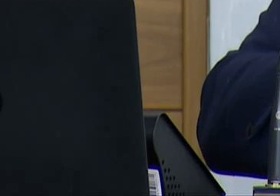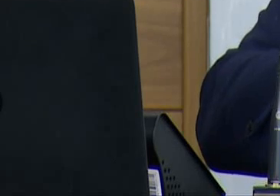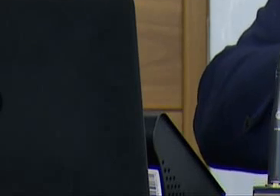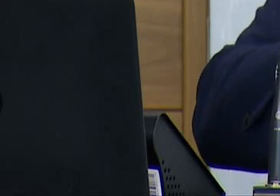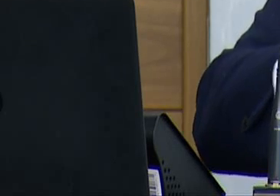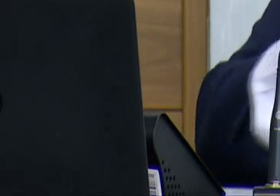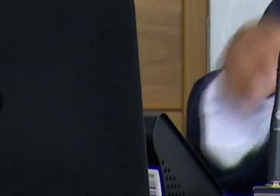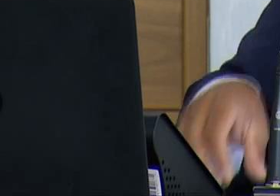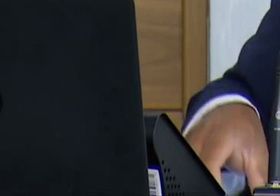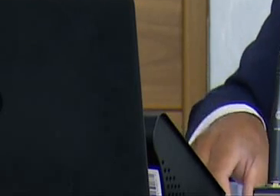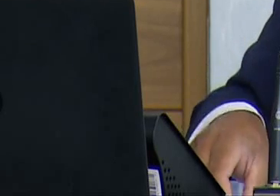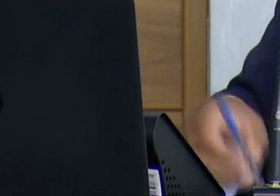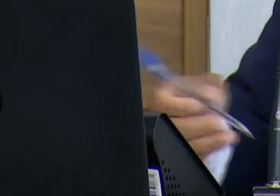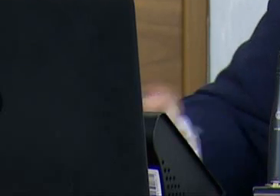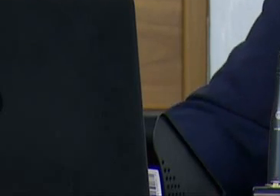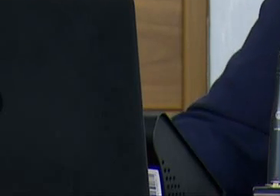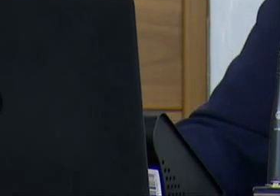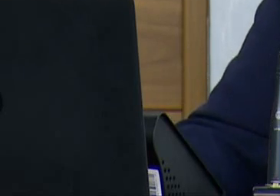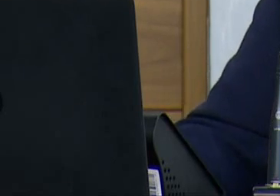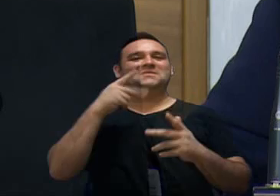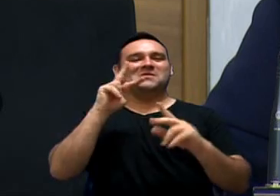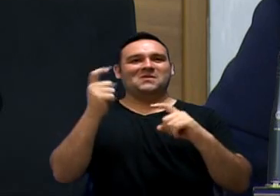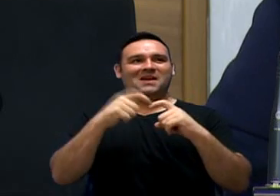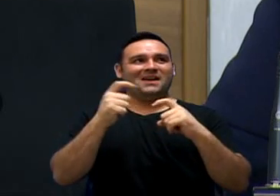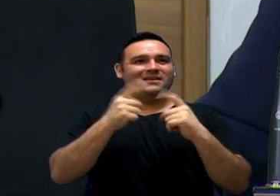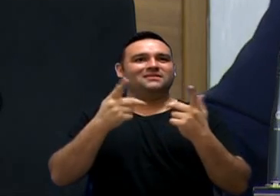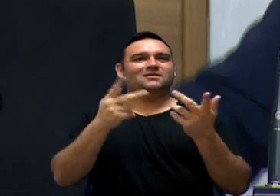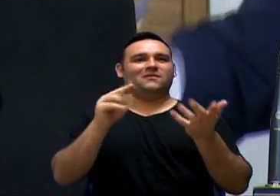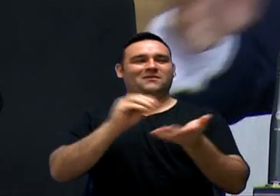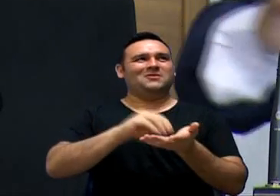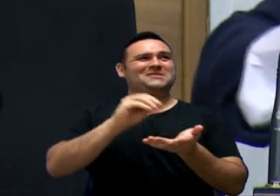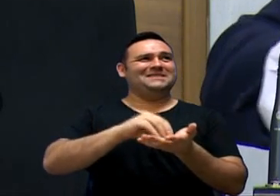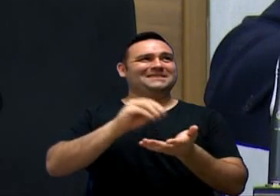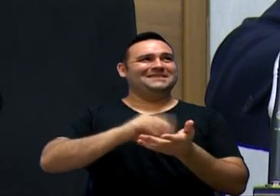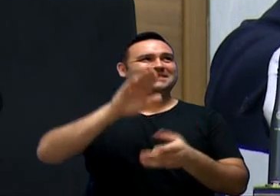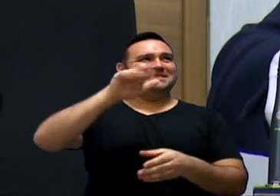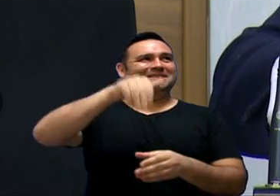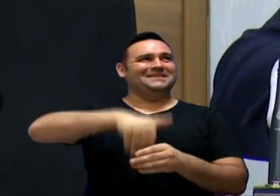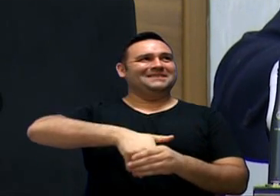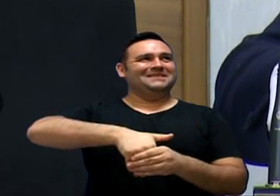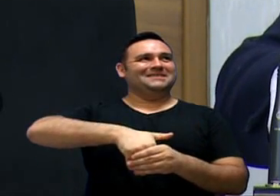Vereador Hélio Brasileiro, vereador Péricles, o voto.